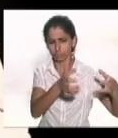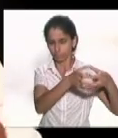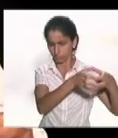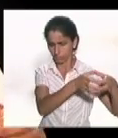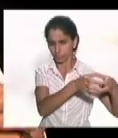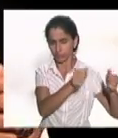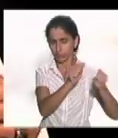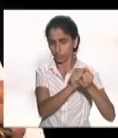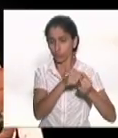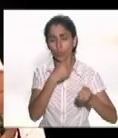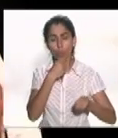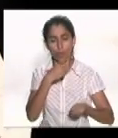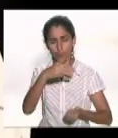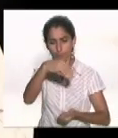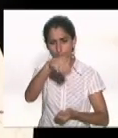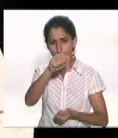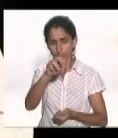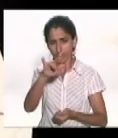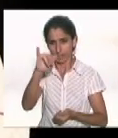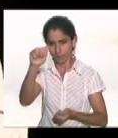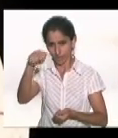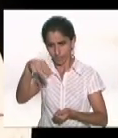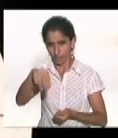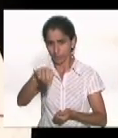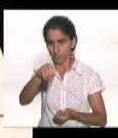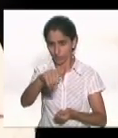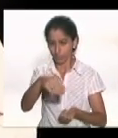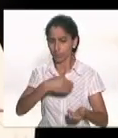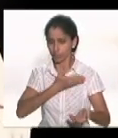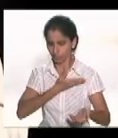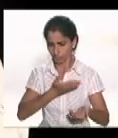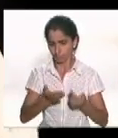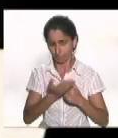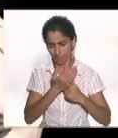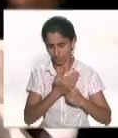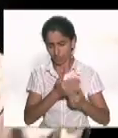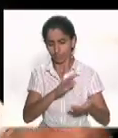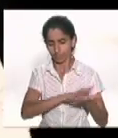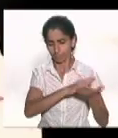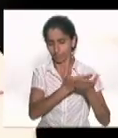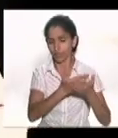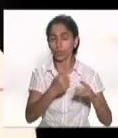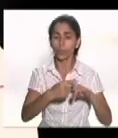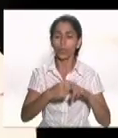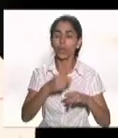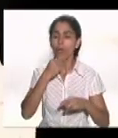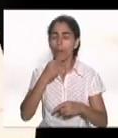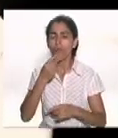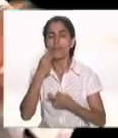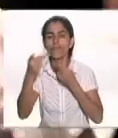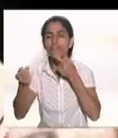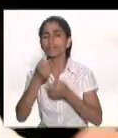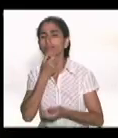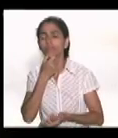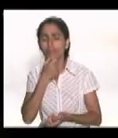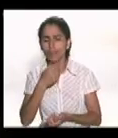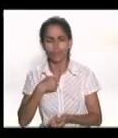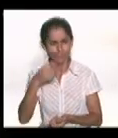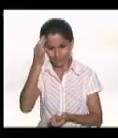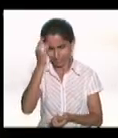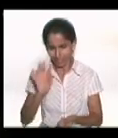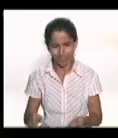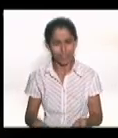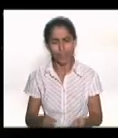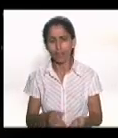quê. Inclusive o Camargo, César Camargo Mariano, foi o tradutor, que ele enrolava de lá e só ria. Where you come from? I'm